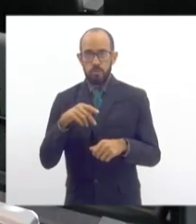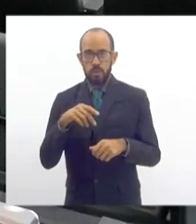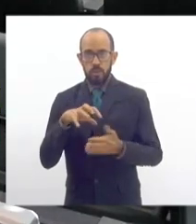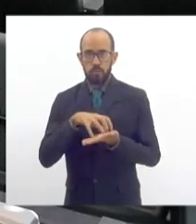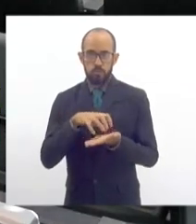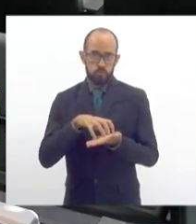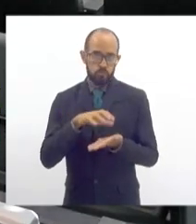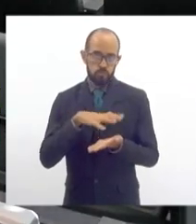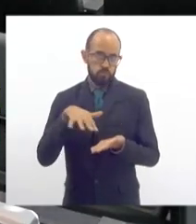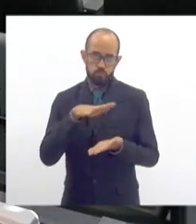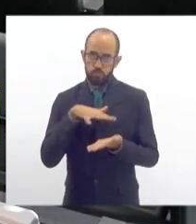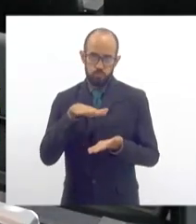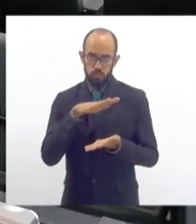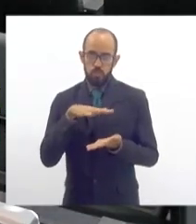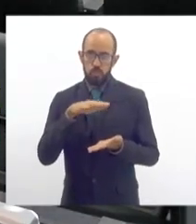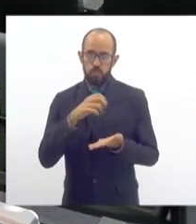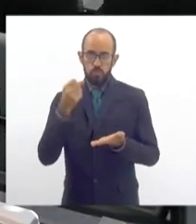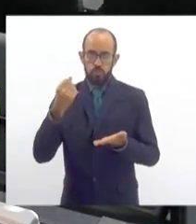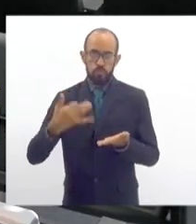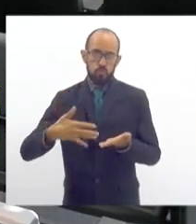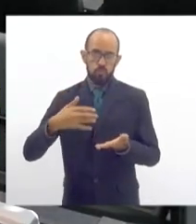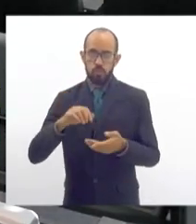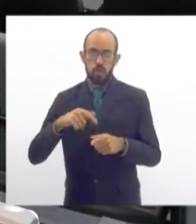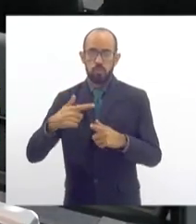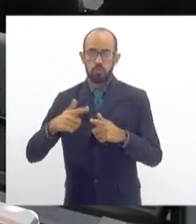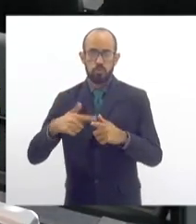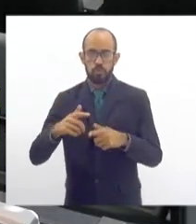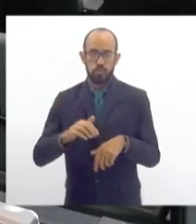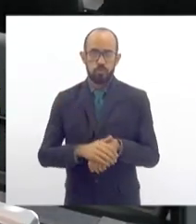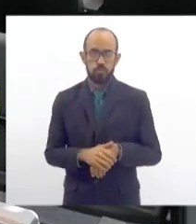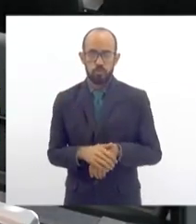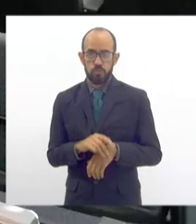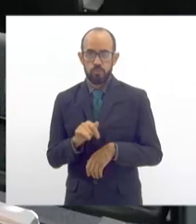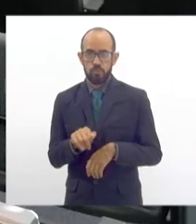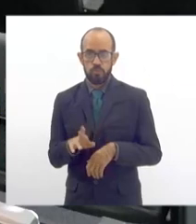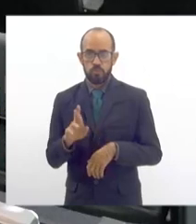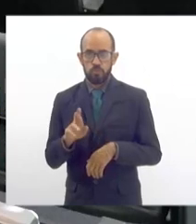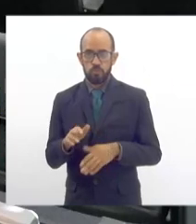Tá bom? E aí a gente... Então, Igor, por favor.